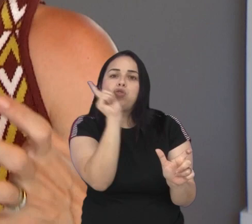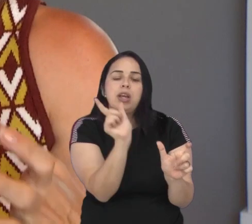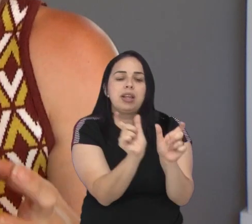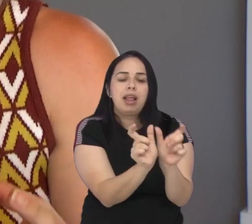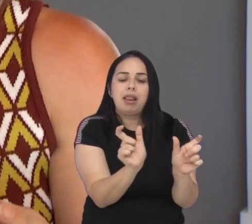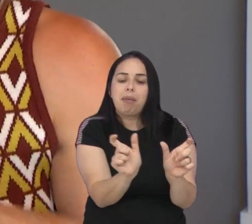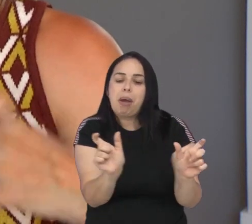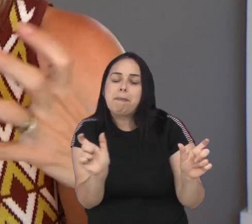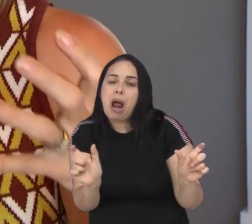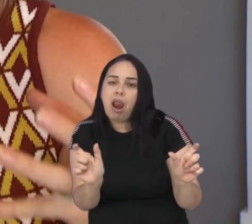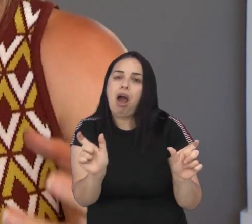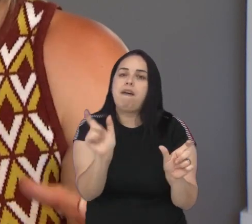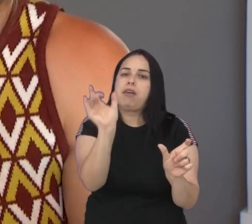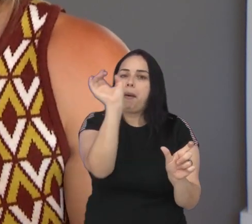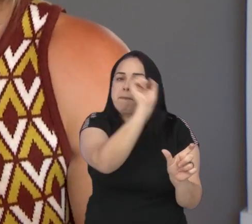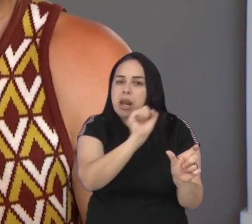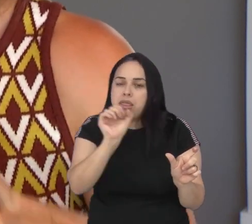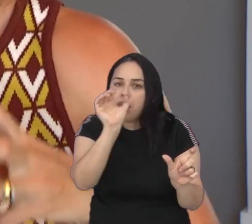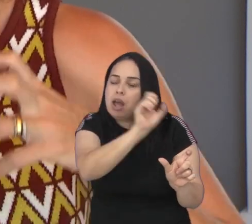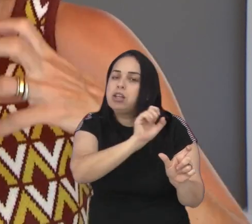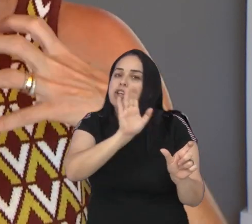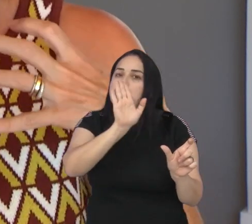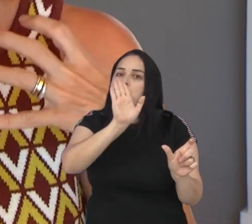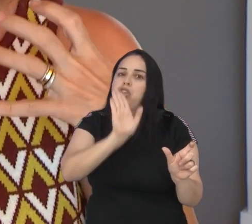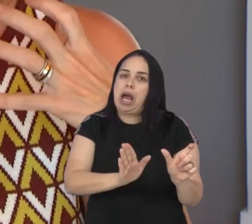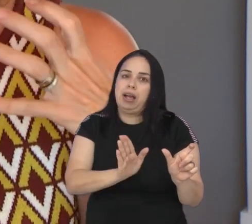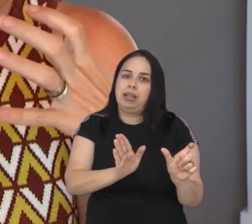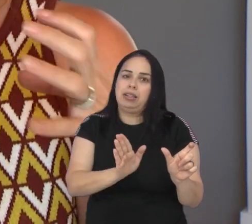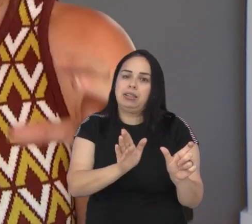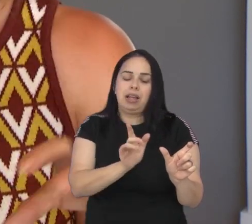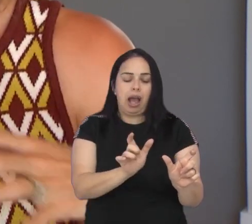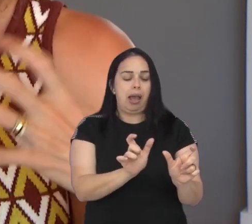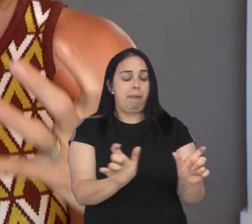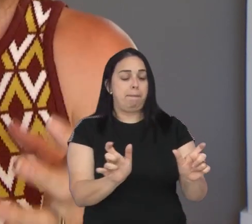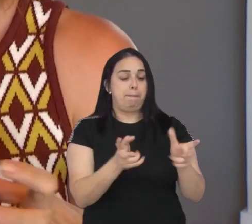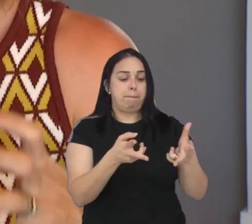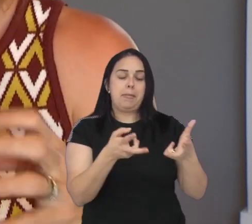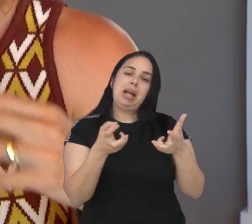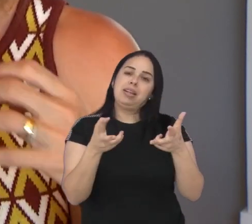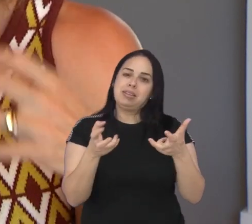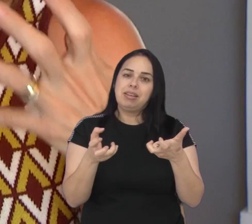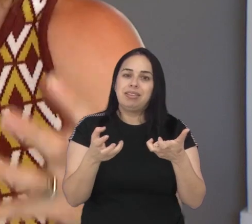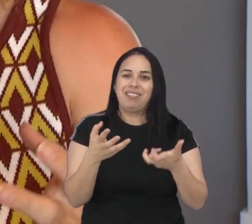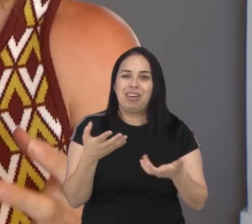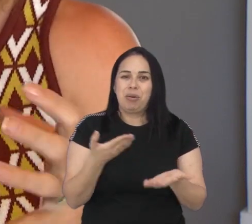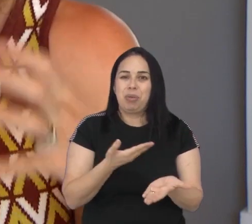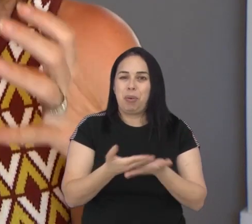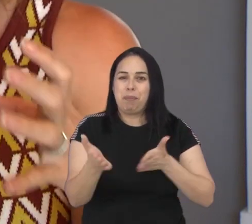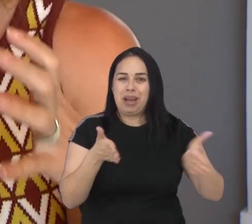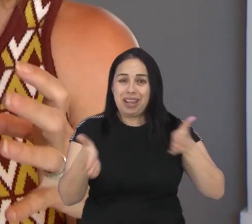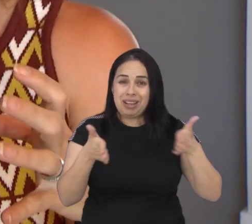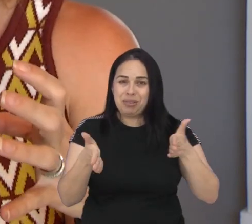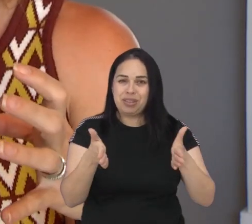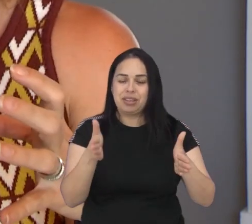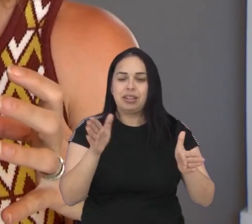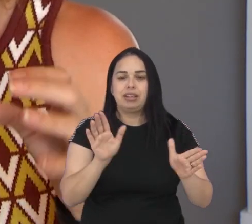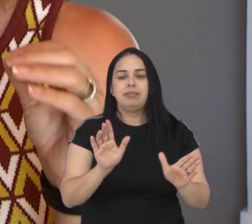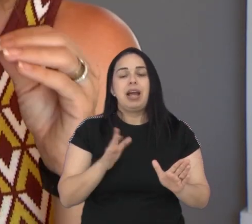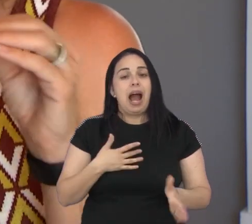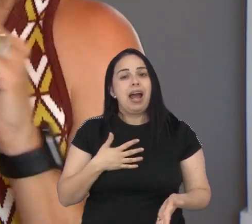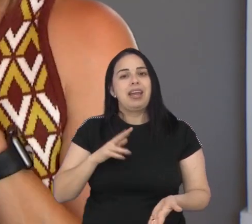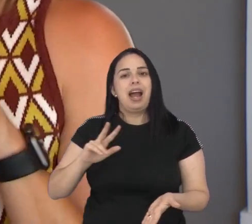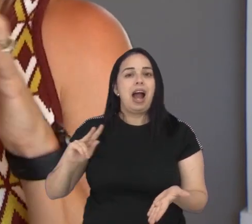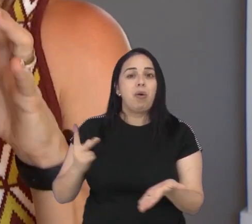a formar palavras de 3 sílabas, ele já estava começando a fazer uma identificação, uma pré-alfabetização. Ele estava nessa fase de